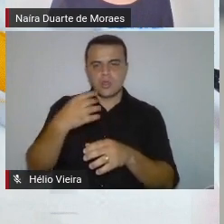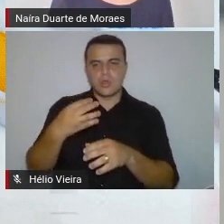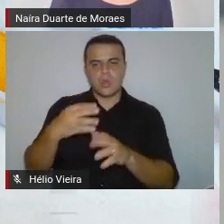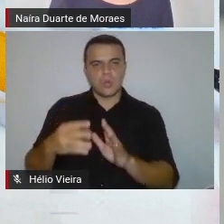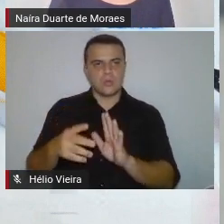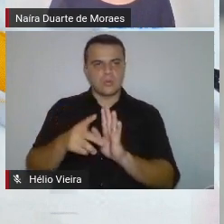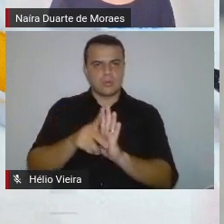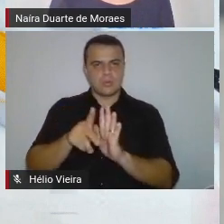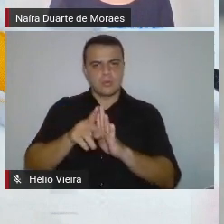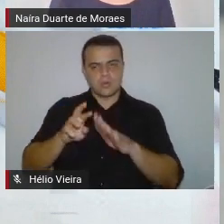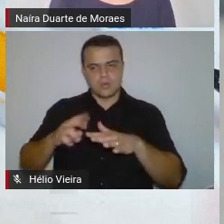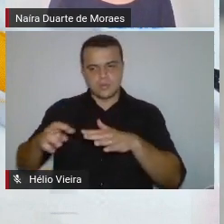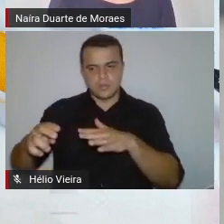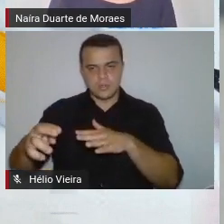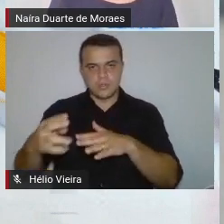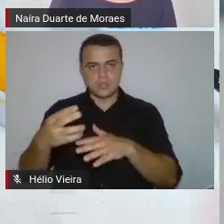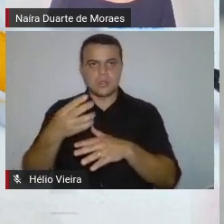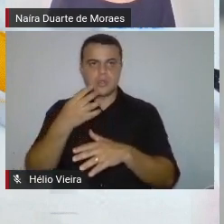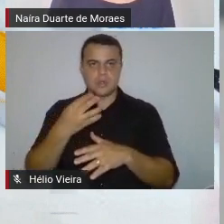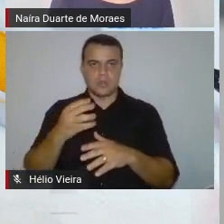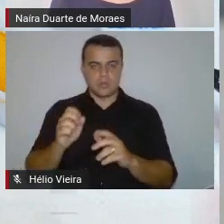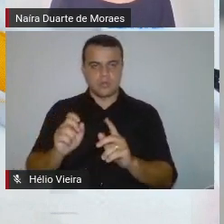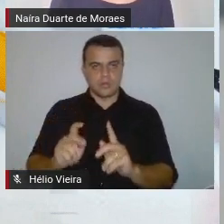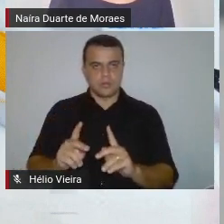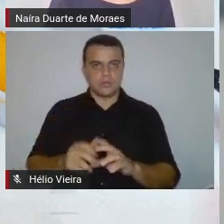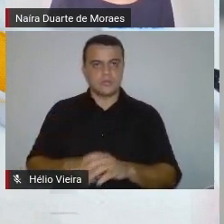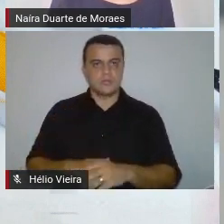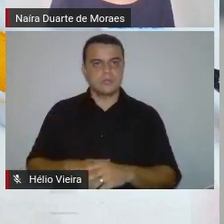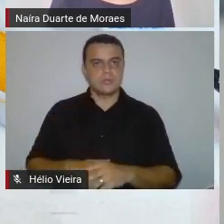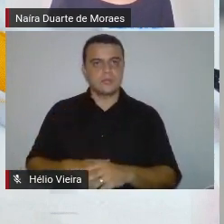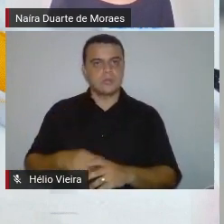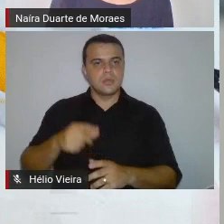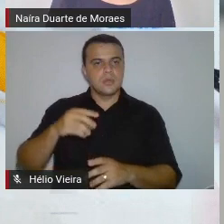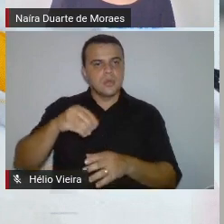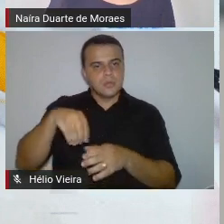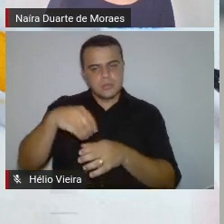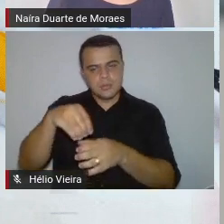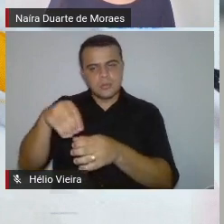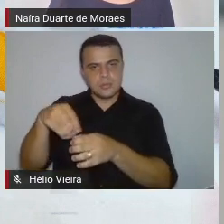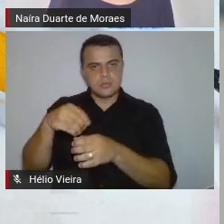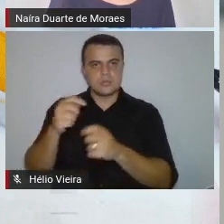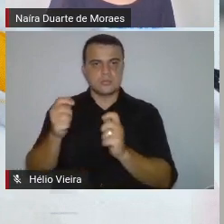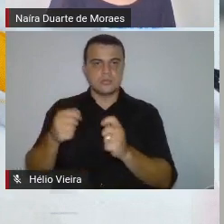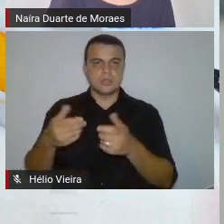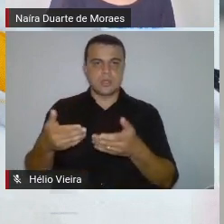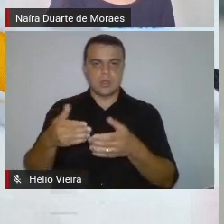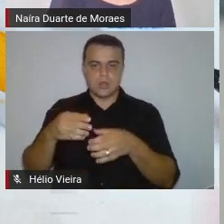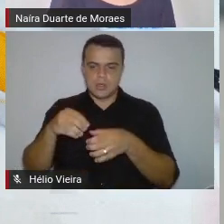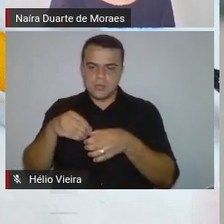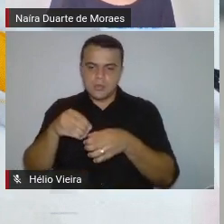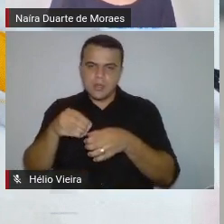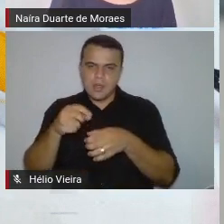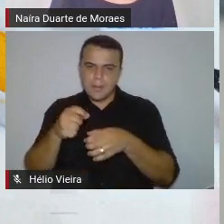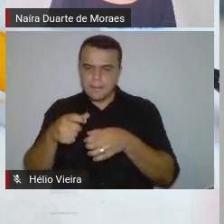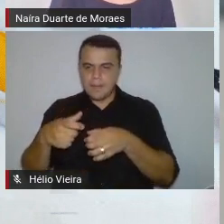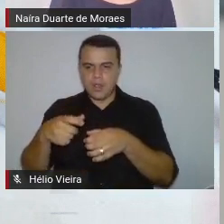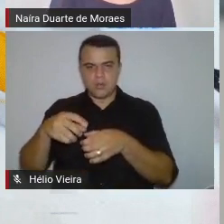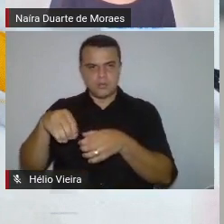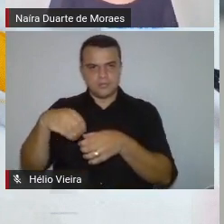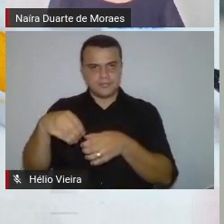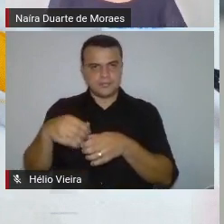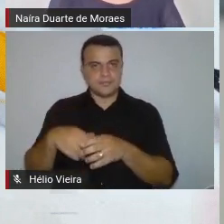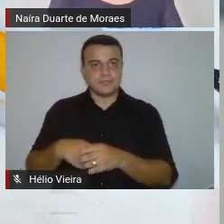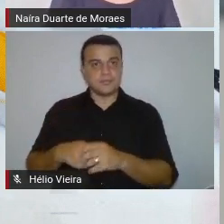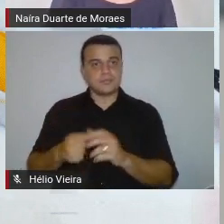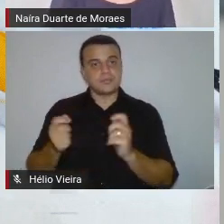várias que a gente queira trabalhar, ok? Dilua no nosso godê, nos espaços determinados, uma quantidade, assim, maior, tá? E a gente